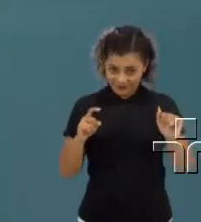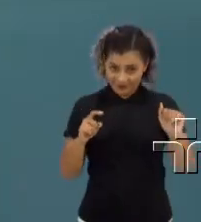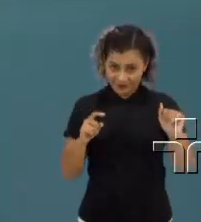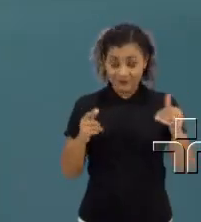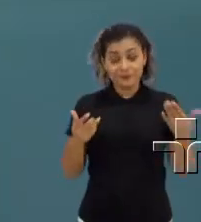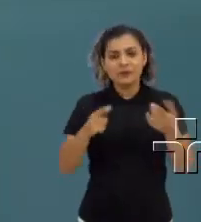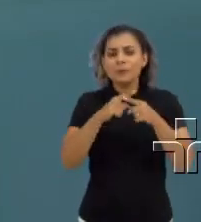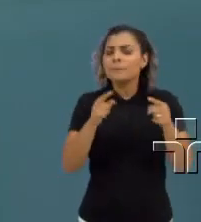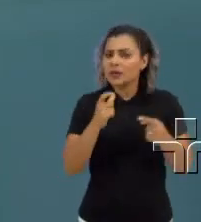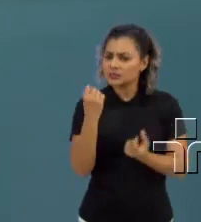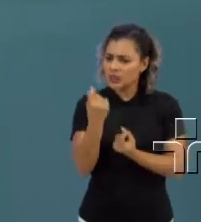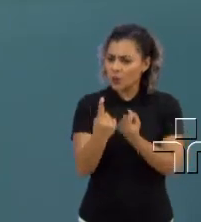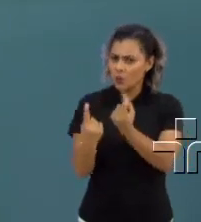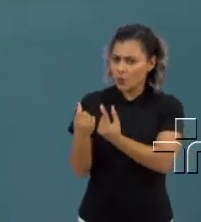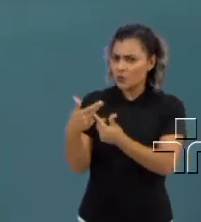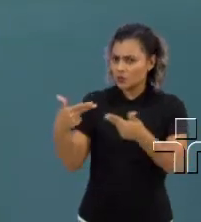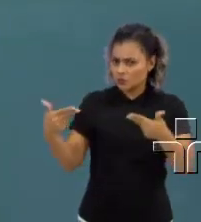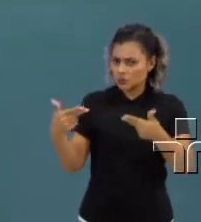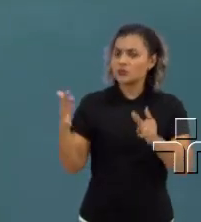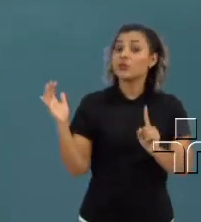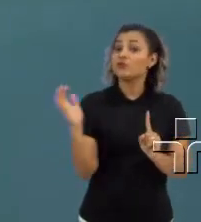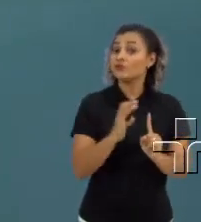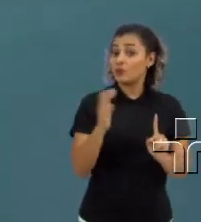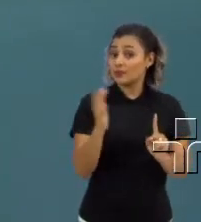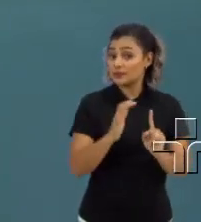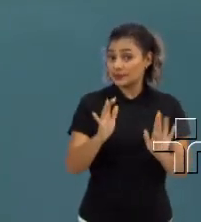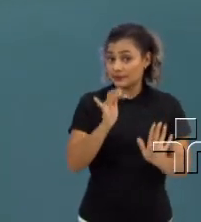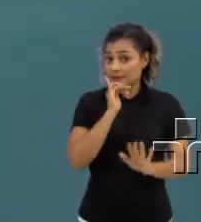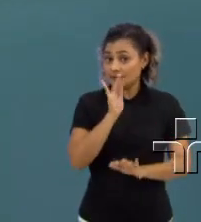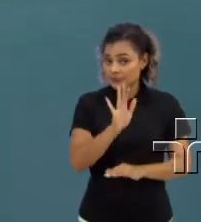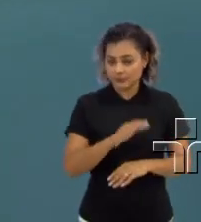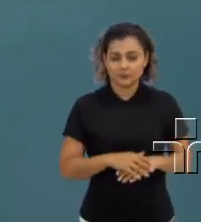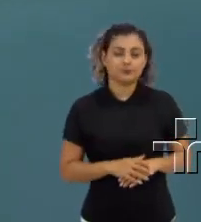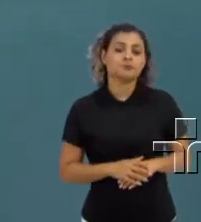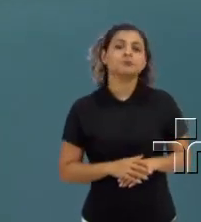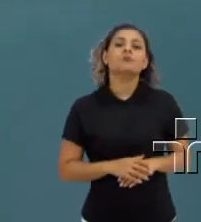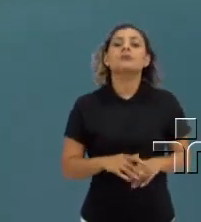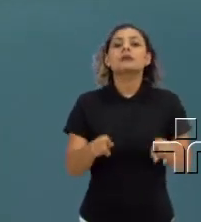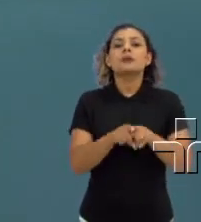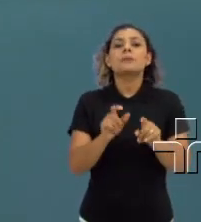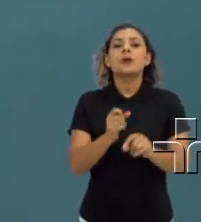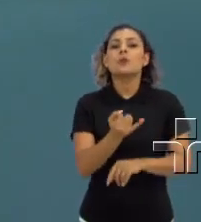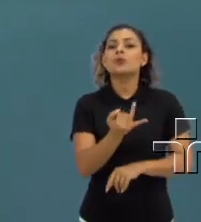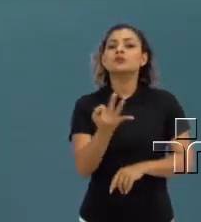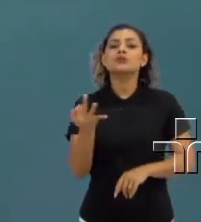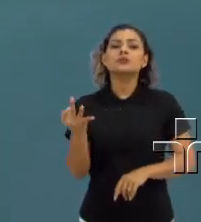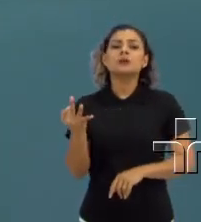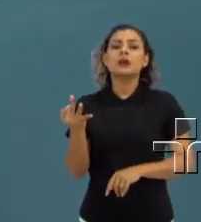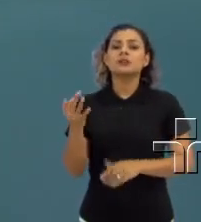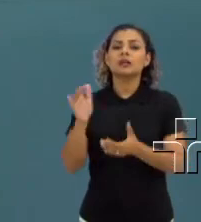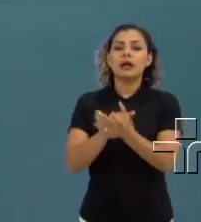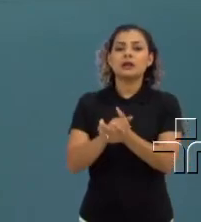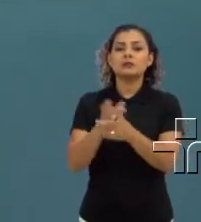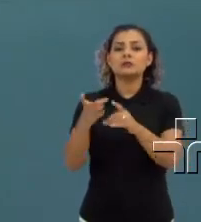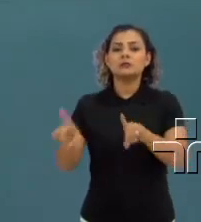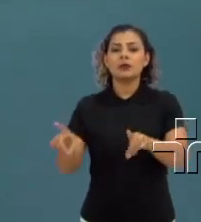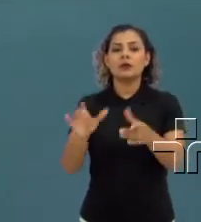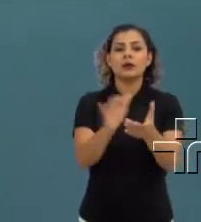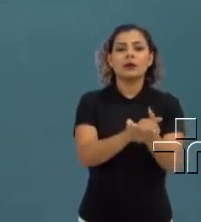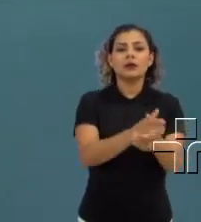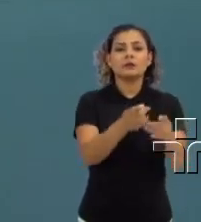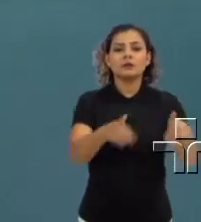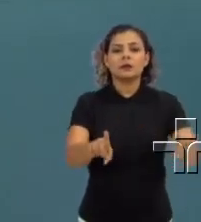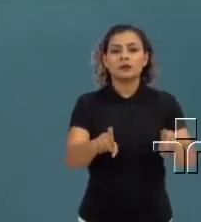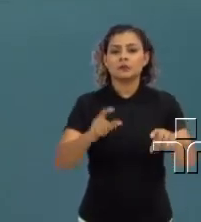Mas tem algumas coisas que interferem aí. É, uma coisa é que a quantidade de pessoas que casam, descasam e tem novos